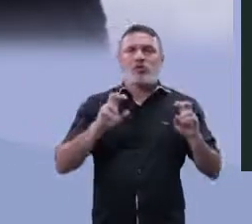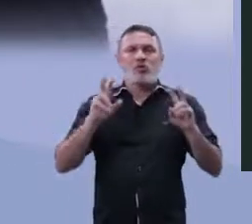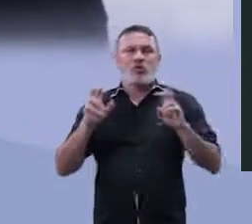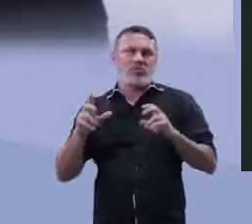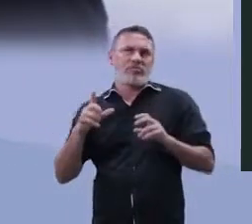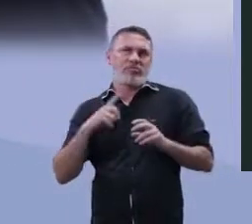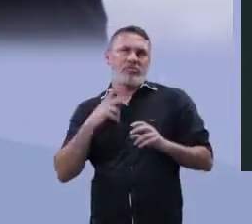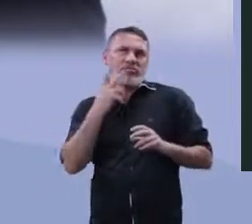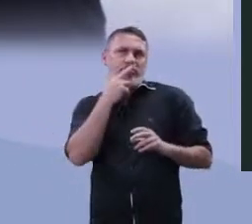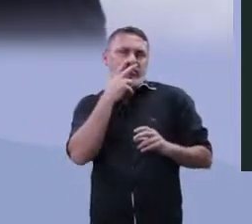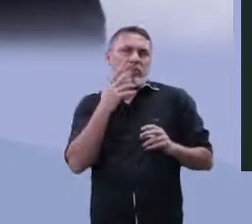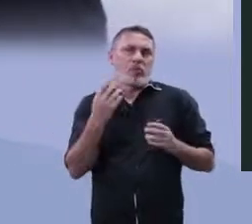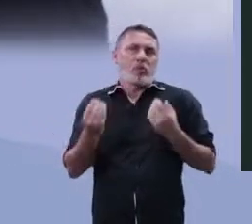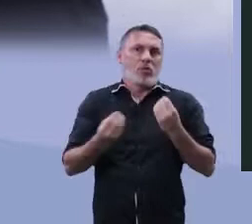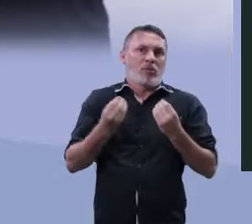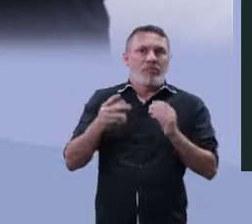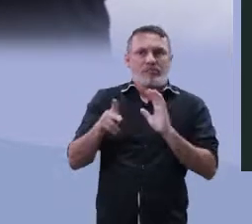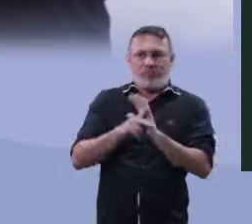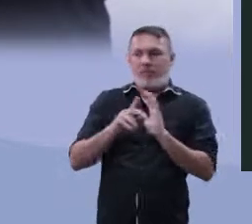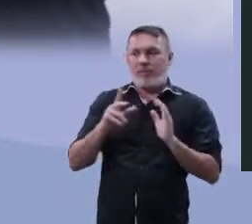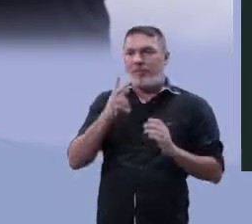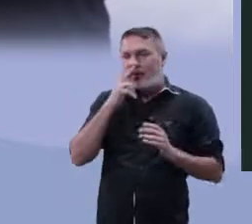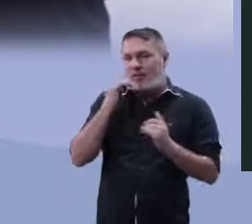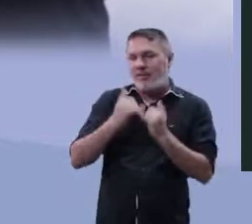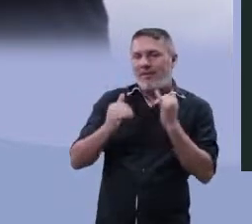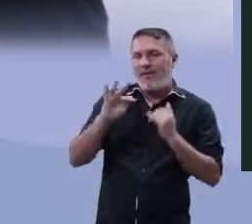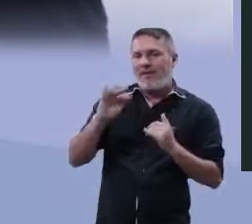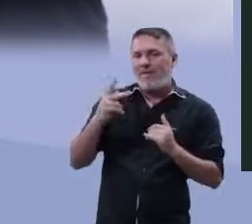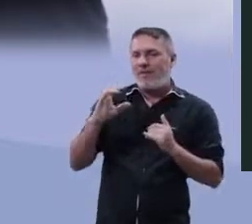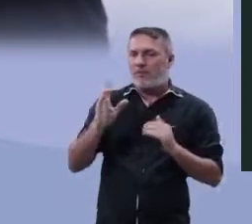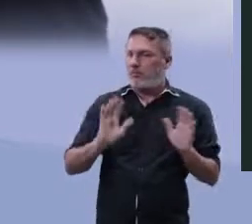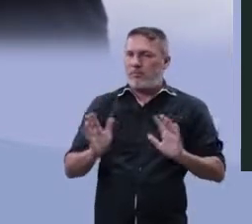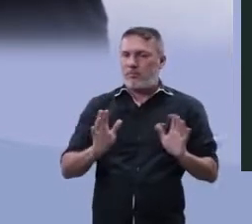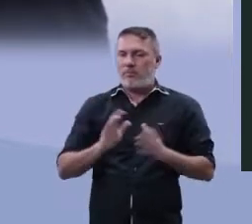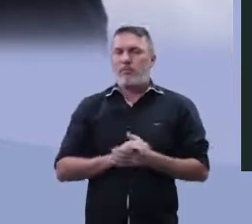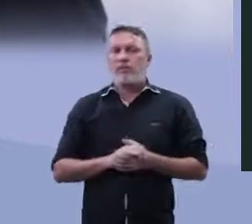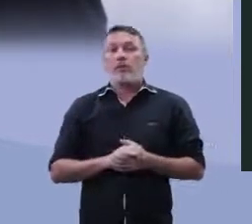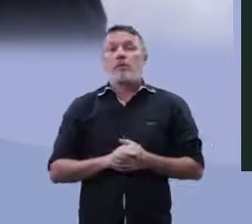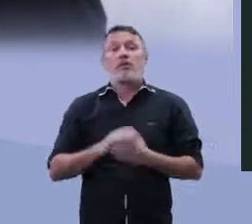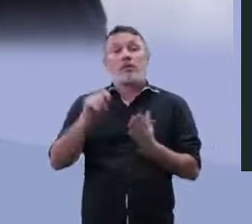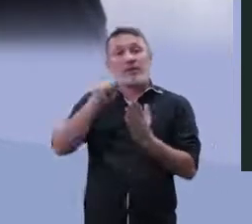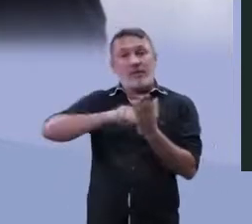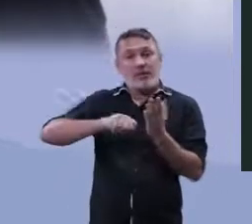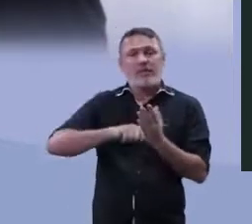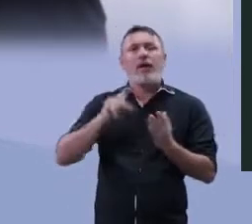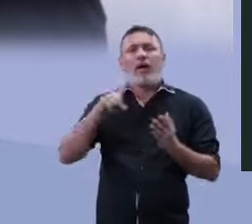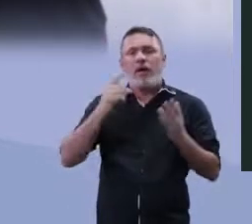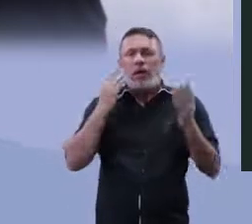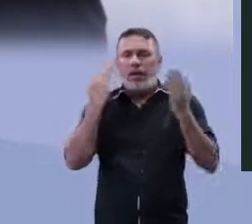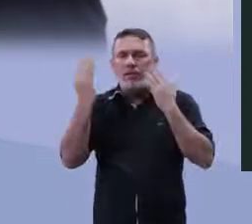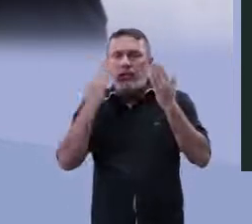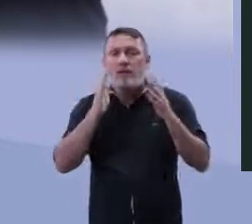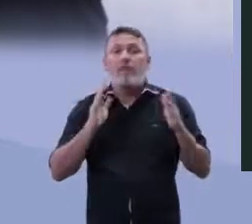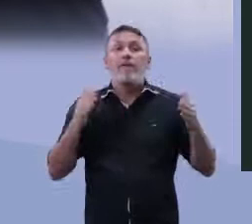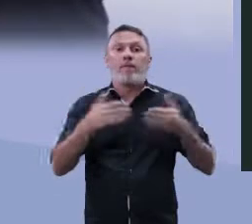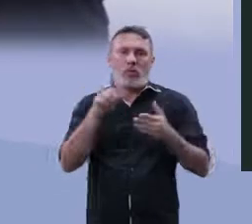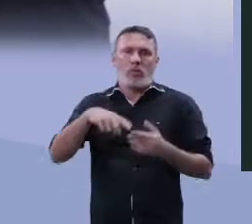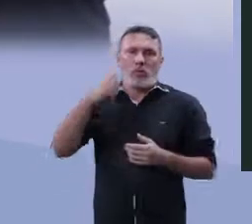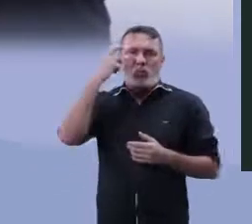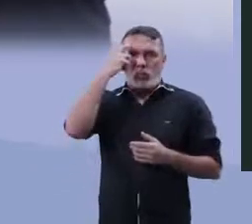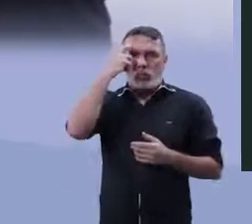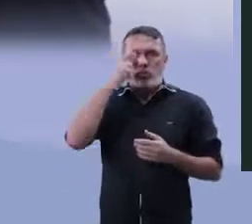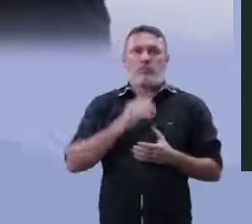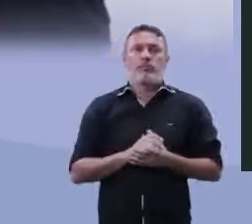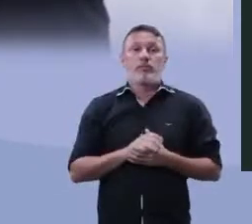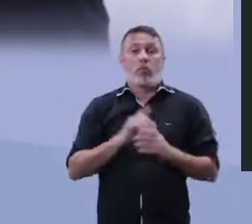muito o título de uma obra do Fernando Henrique, mas ele está desenvolvendo uma análise sobre a